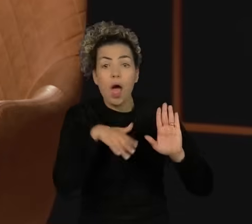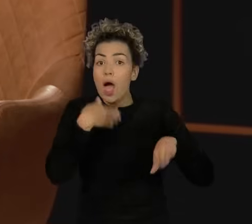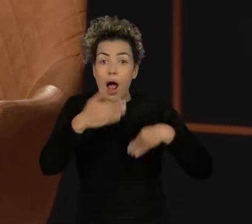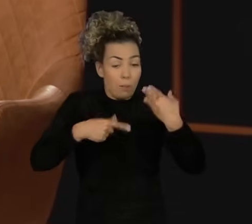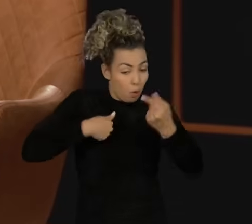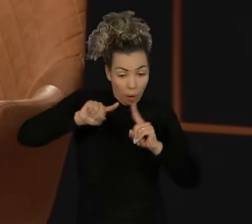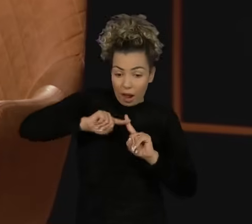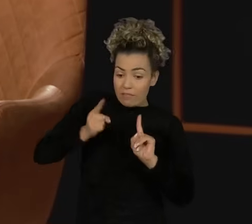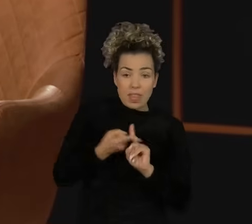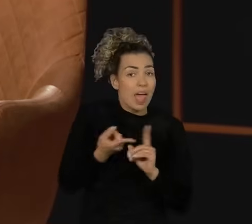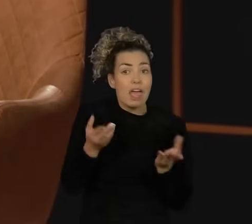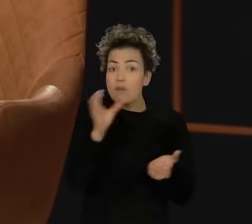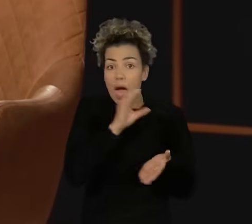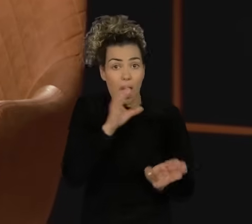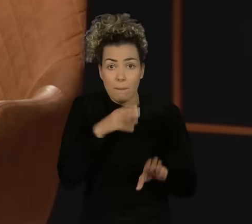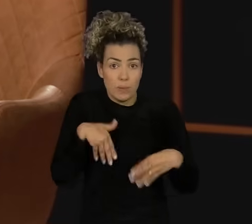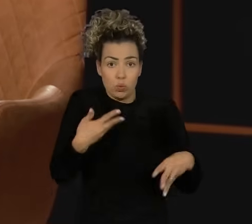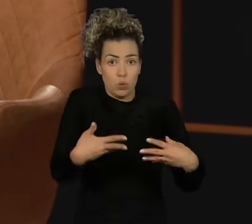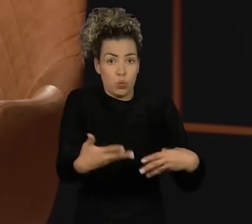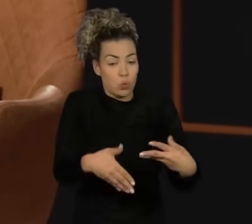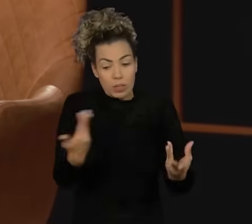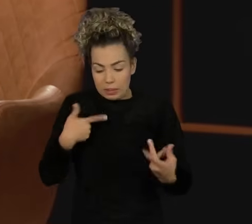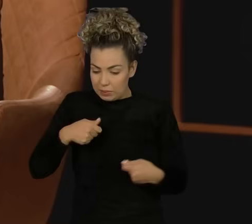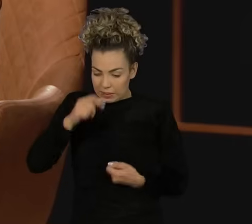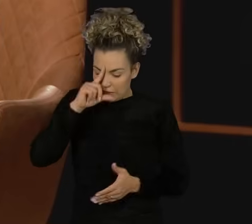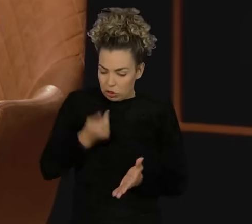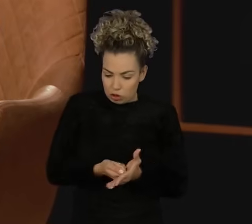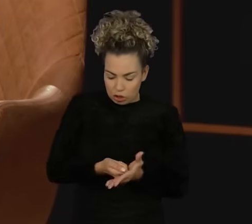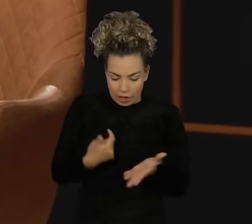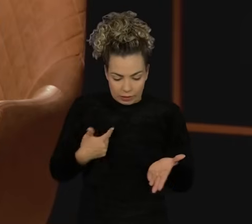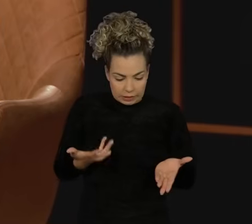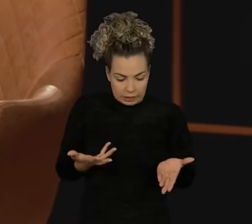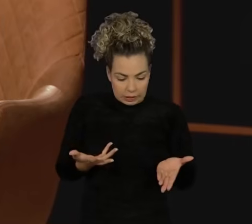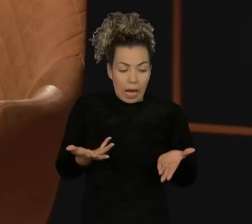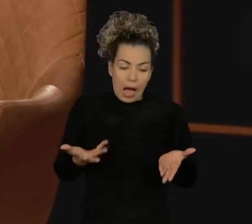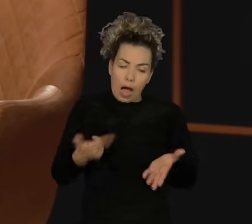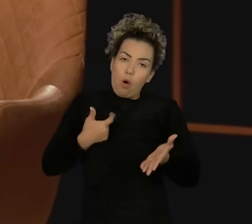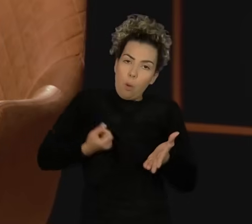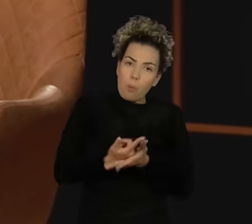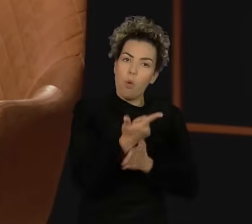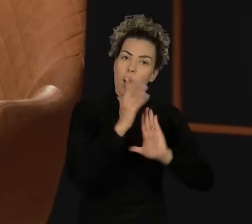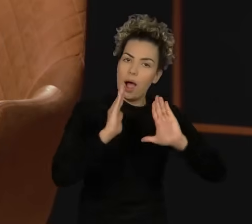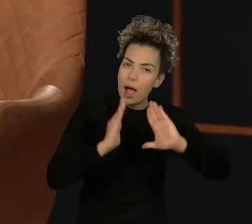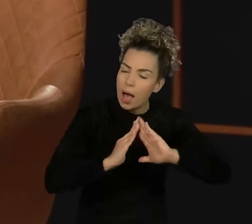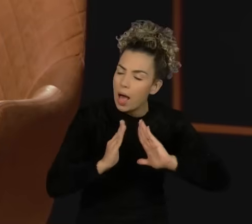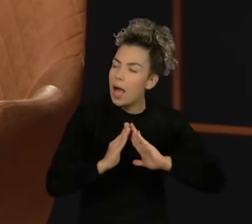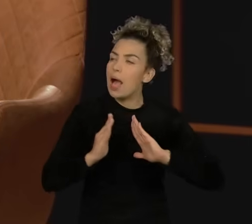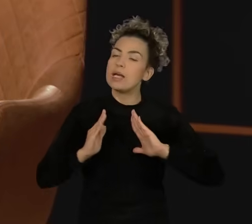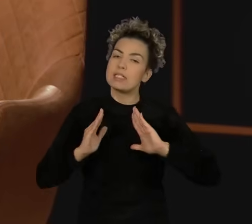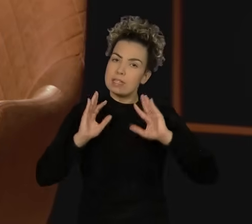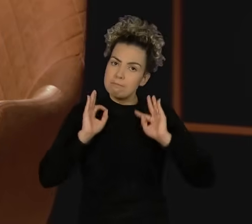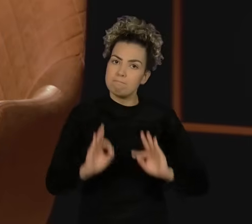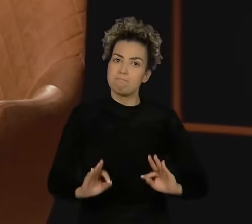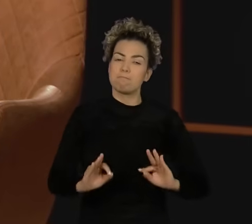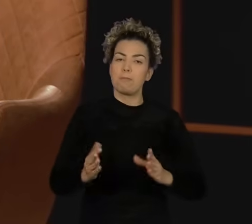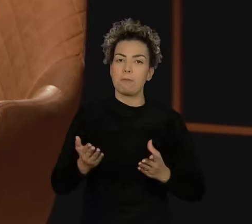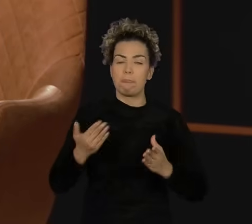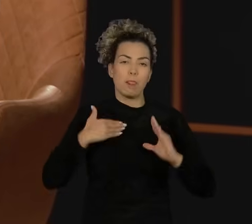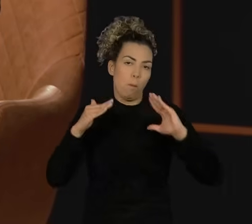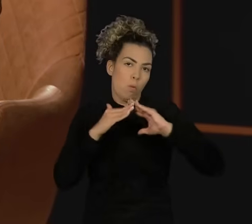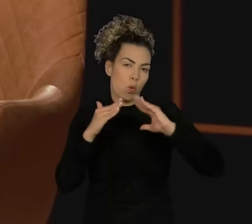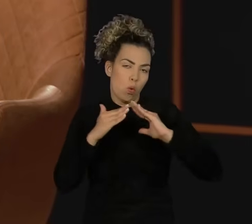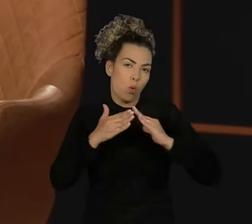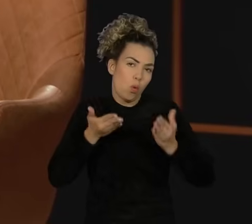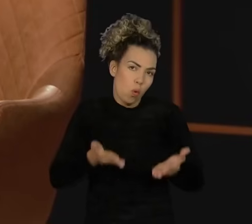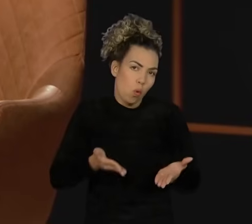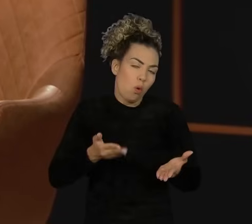rápido, e aí a gente teve que tomar uma decisão. E aí eu falei, bom, então vamos... Aí compramos uma casa e viemos morar, e aí